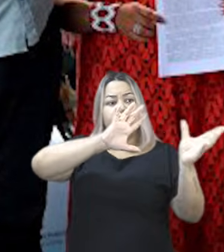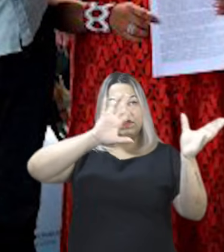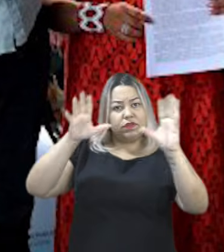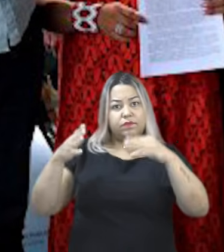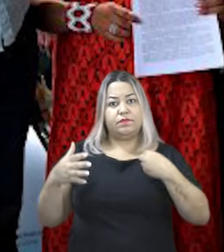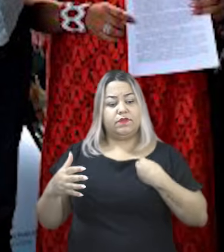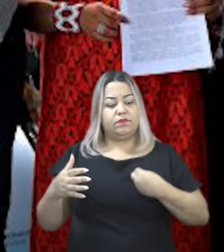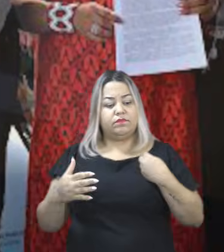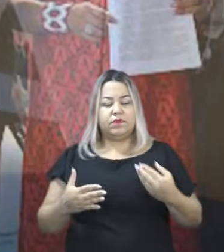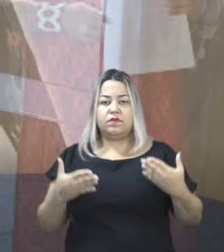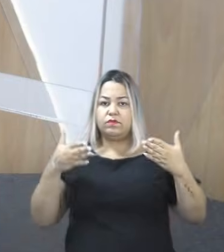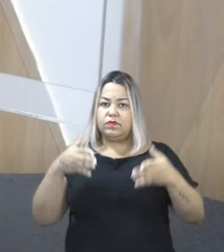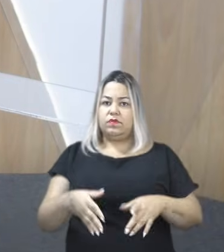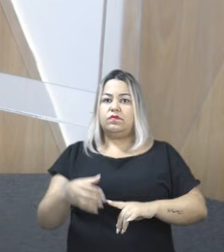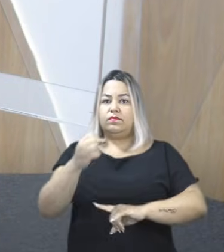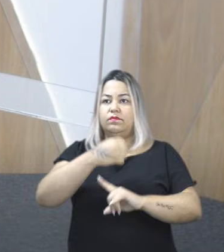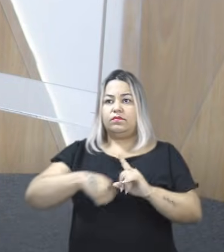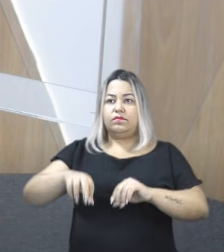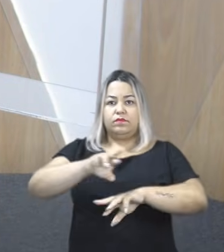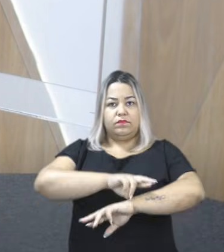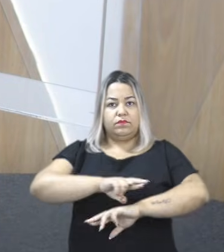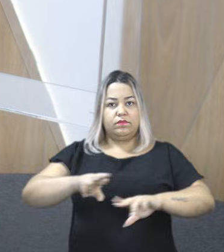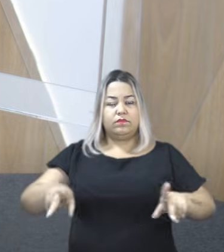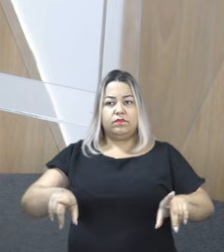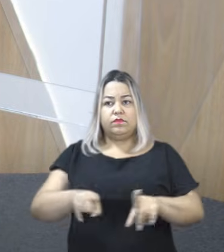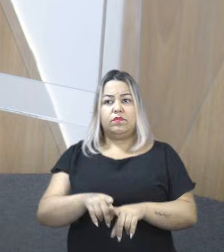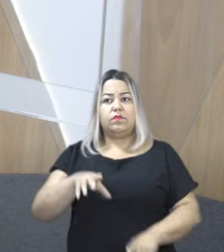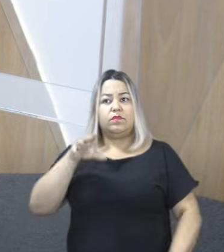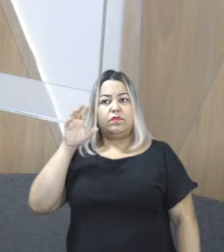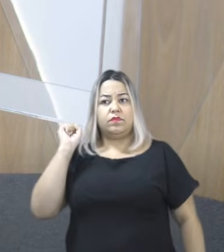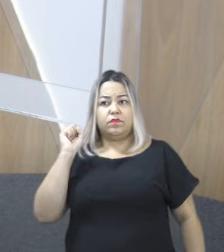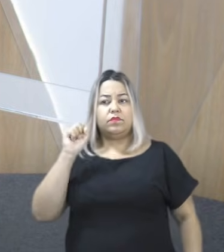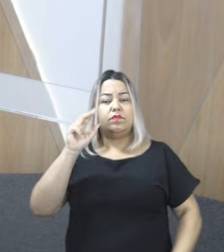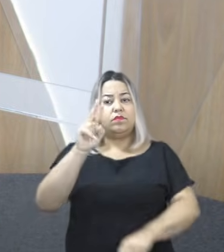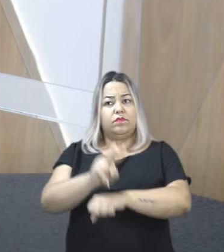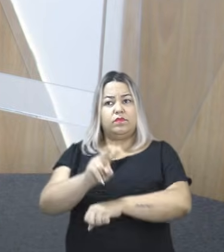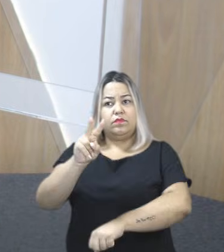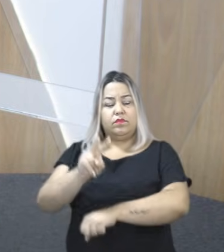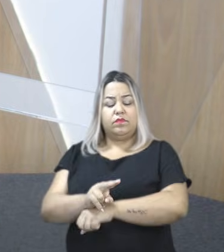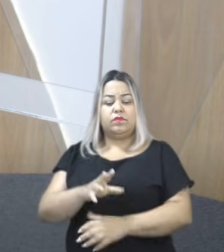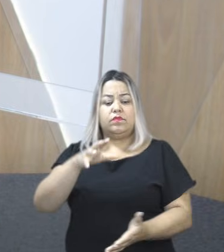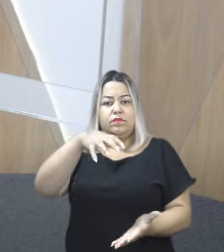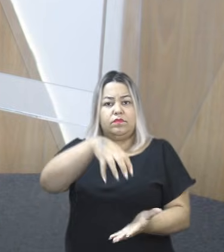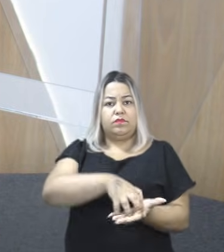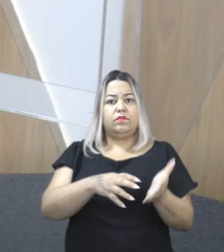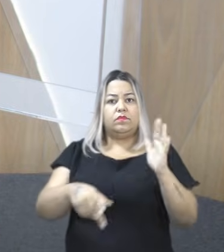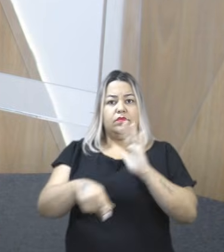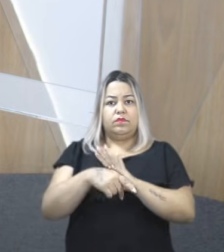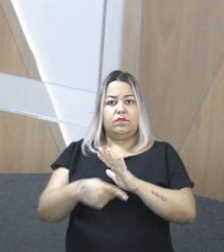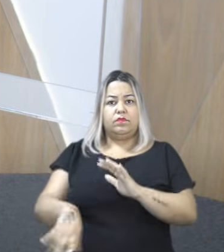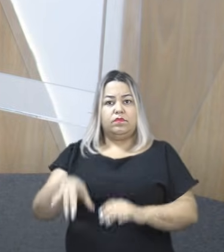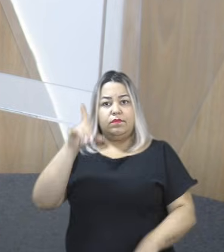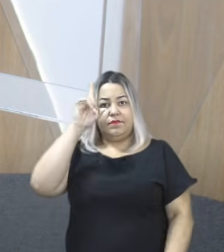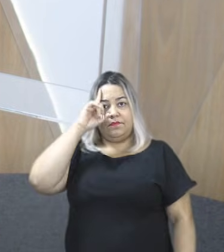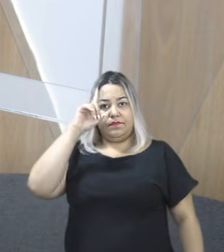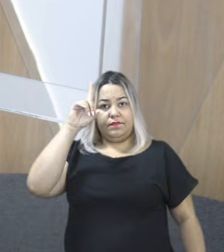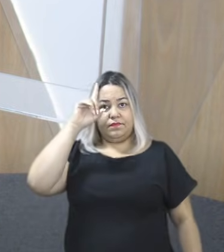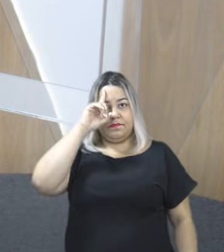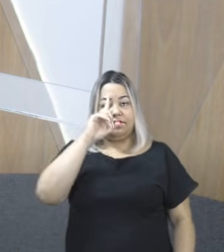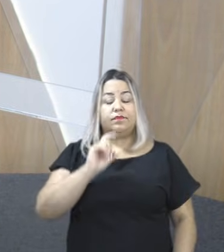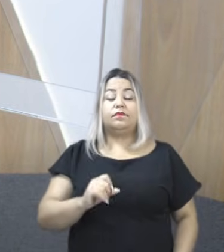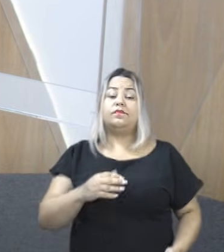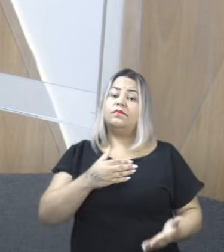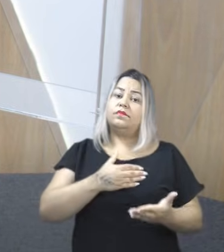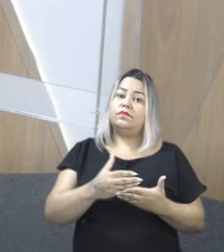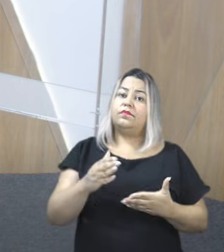participação social, sem diversidade e sem ouvir quem protege os territórios todos os dias. E durante